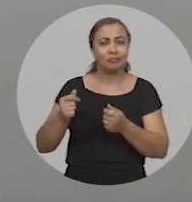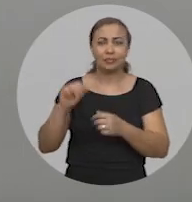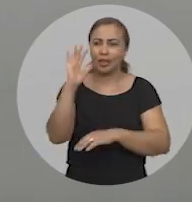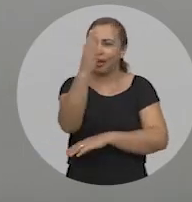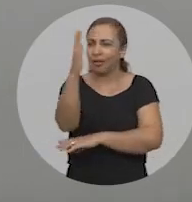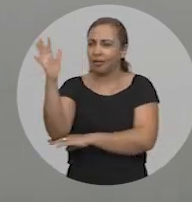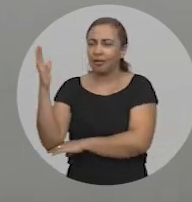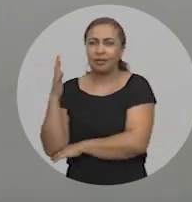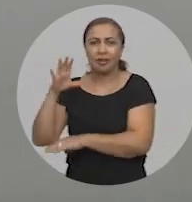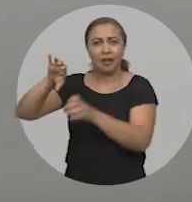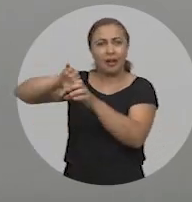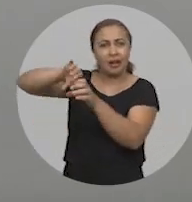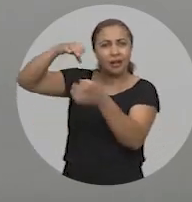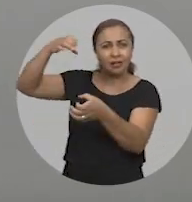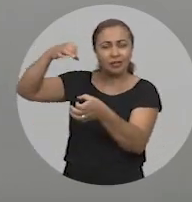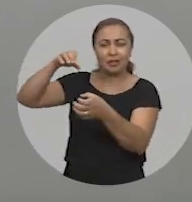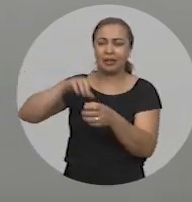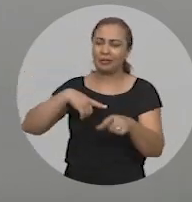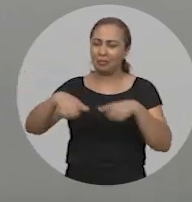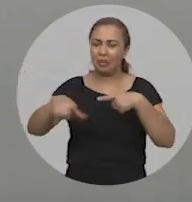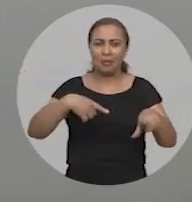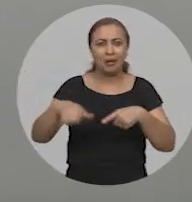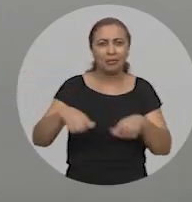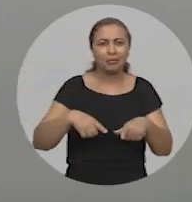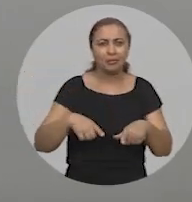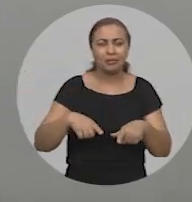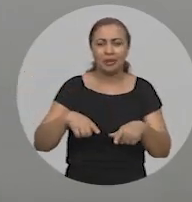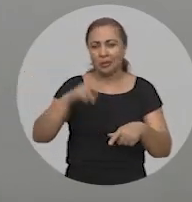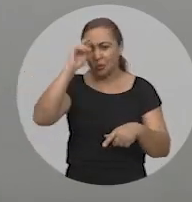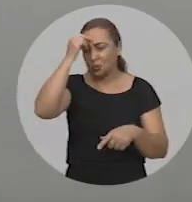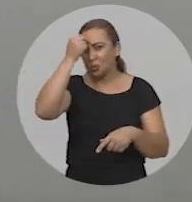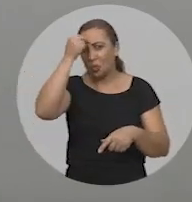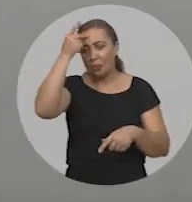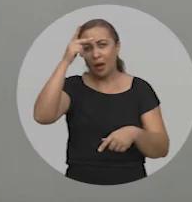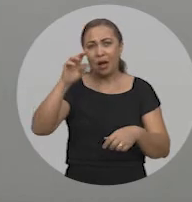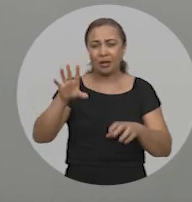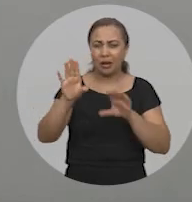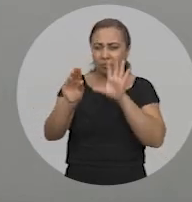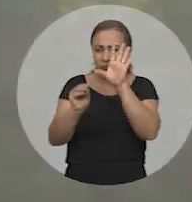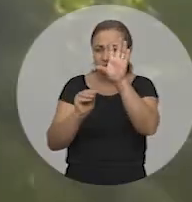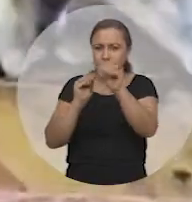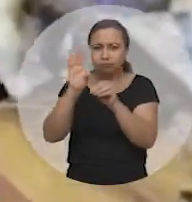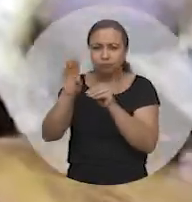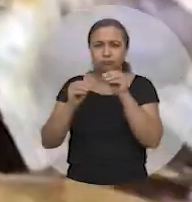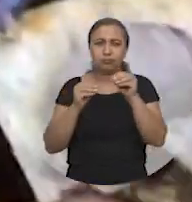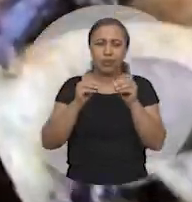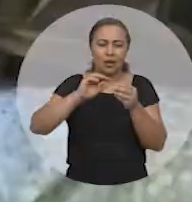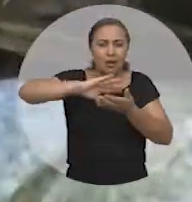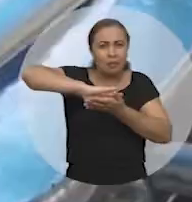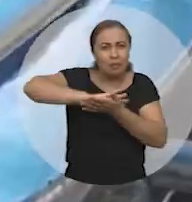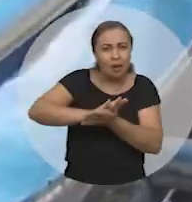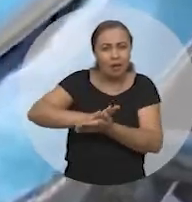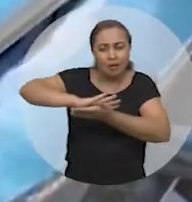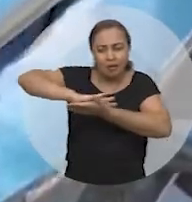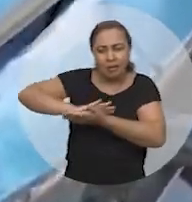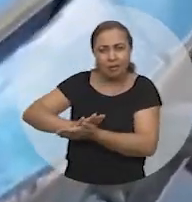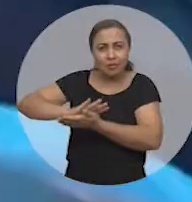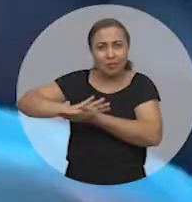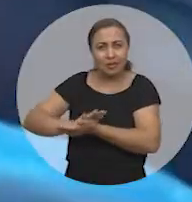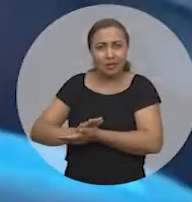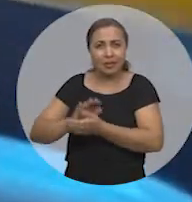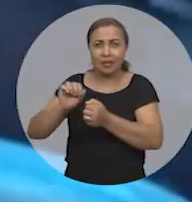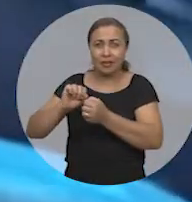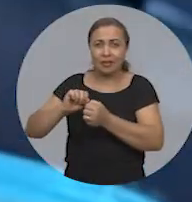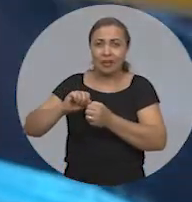a lavoura cacaueira se dedicou à produção das amêndoas. Então, as amêndoas, elas são colhidas, são